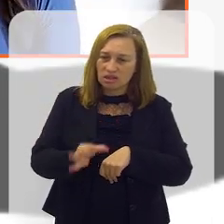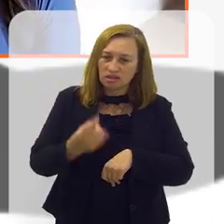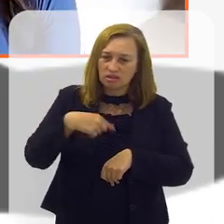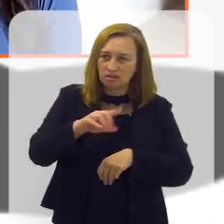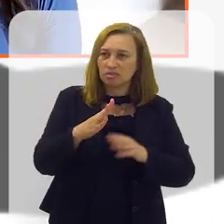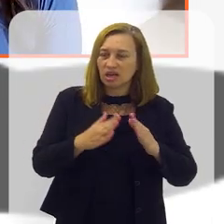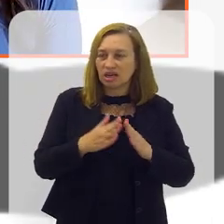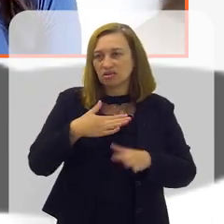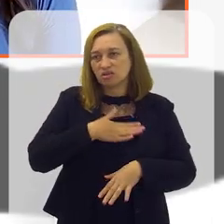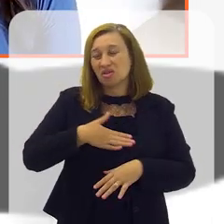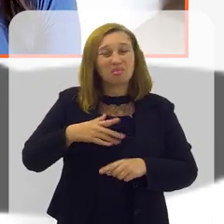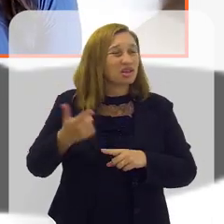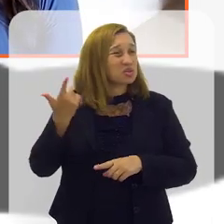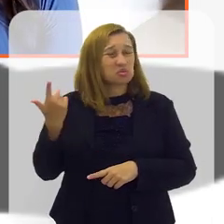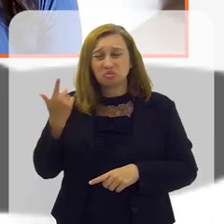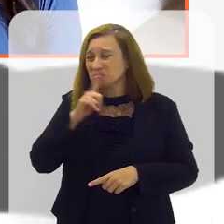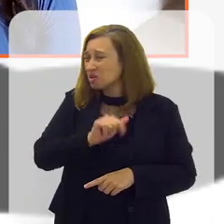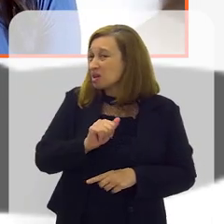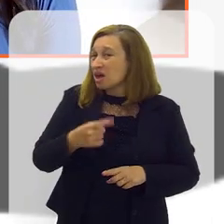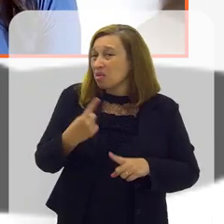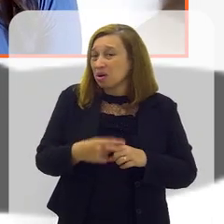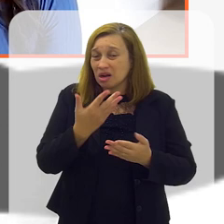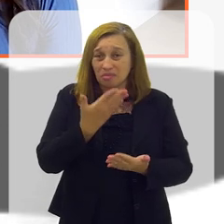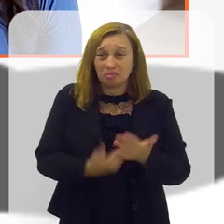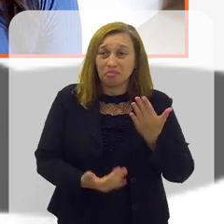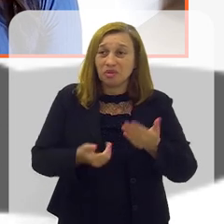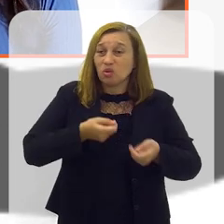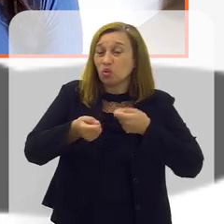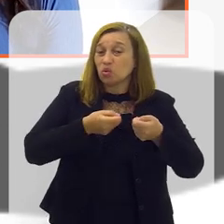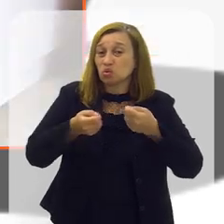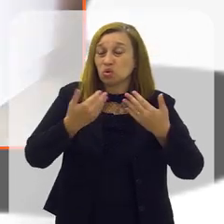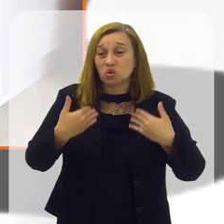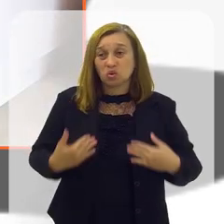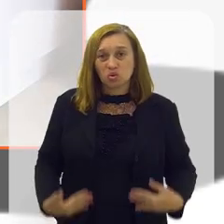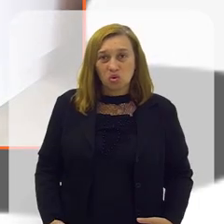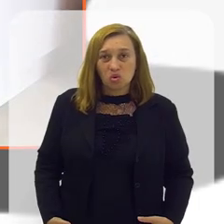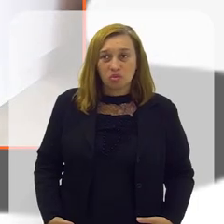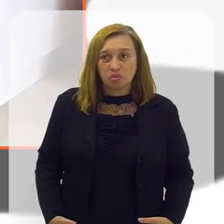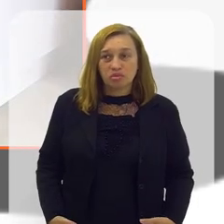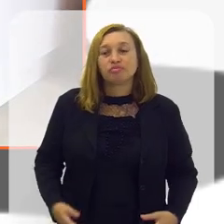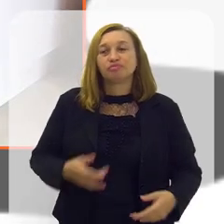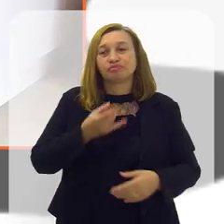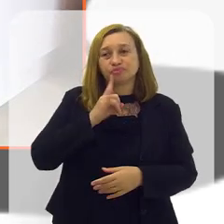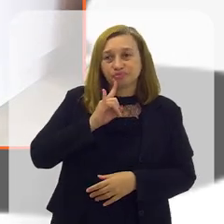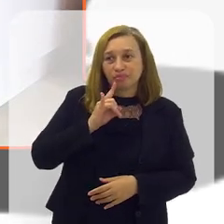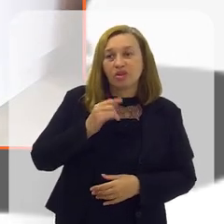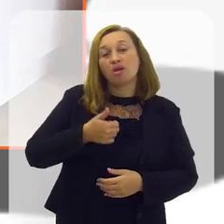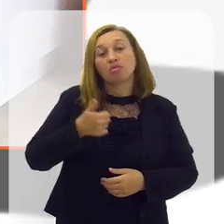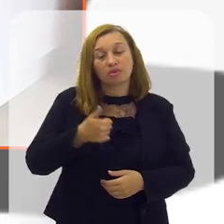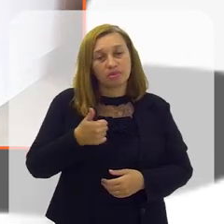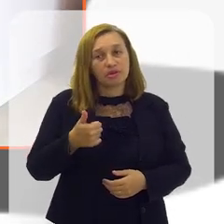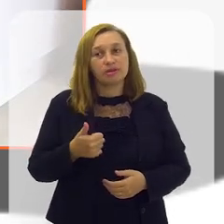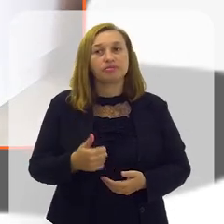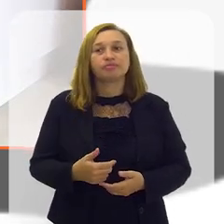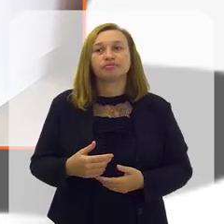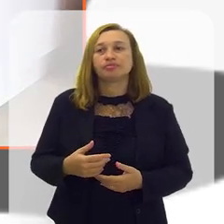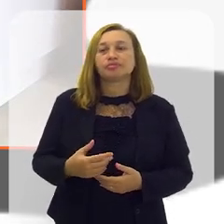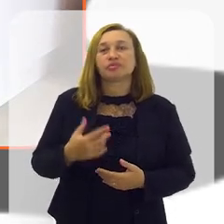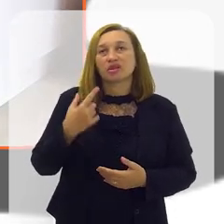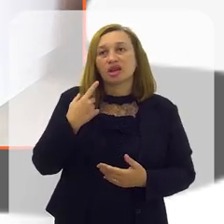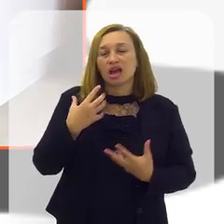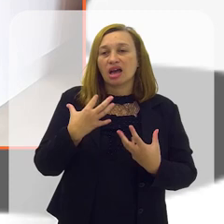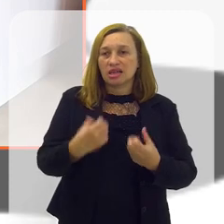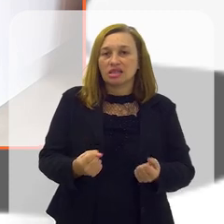na hora que eu gostaria. Mas ela não consegue, porque ela perde o controle sobre o modo de beber. Esse, inclusive, é o primeiro